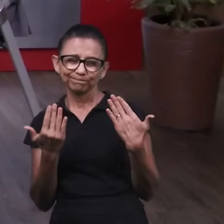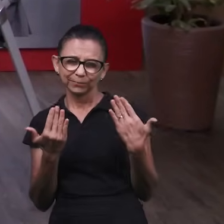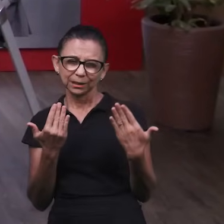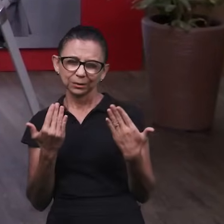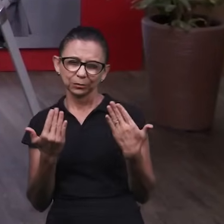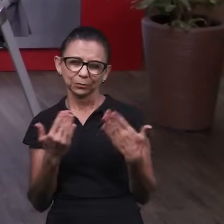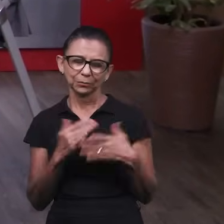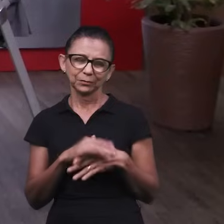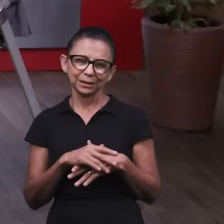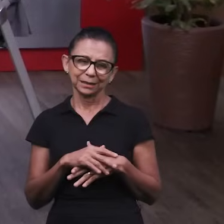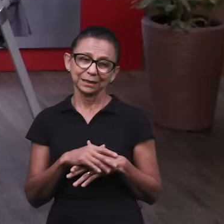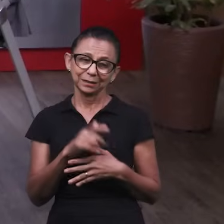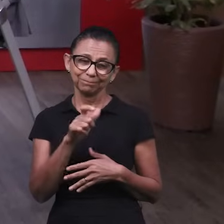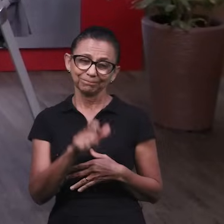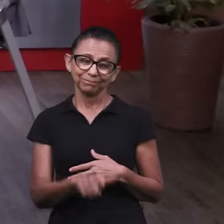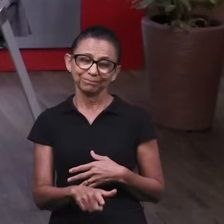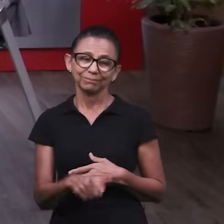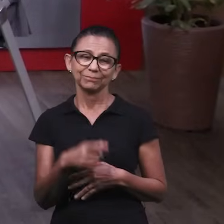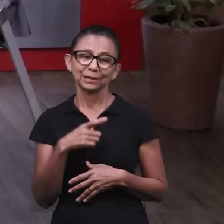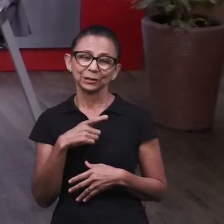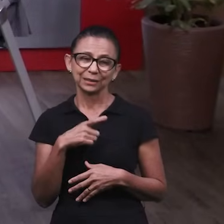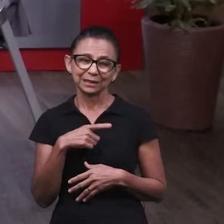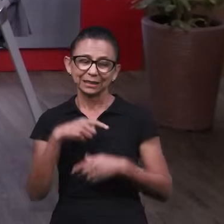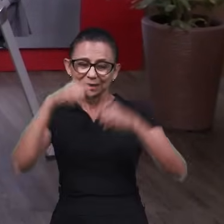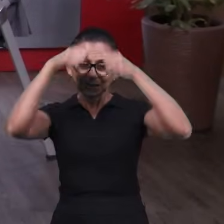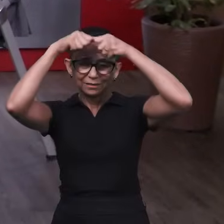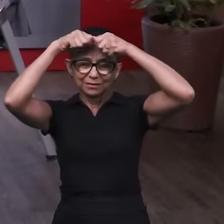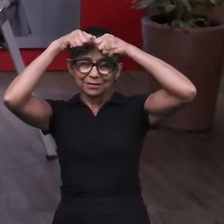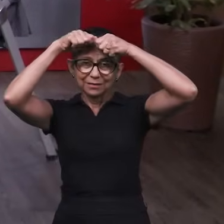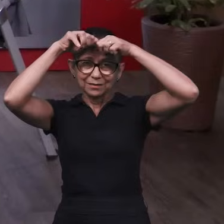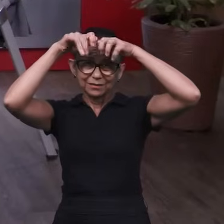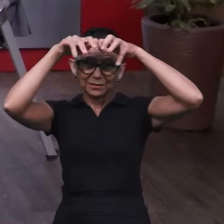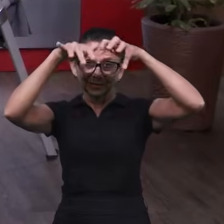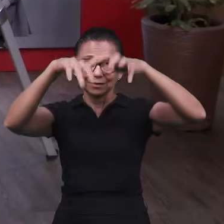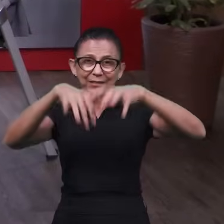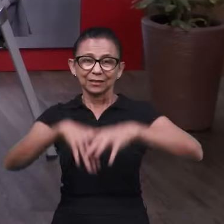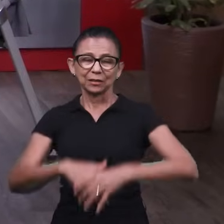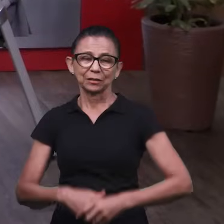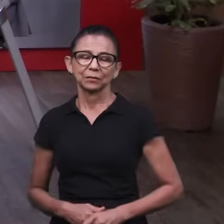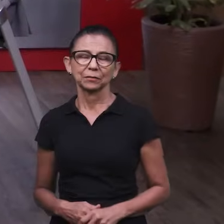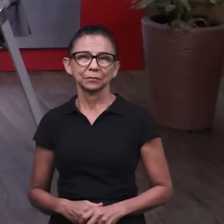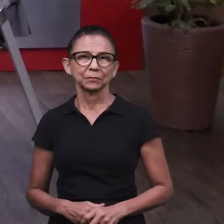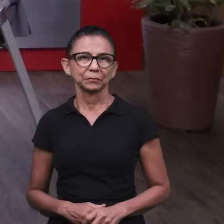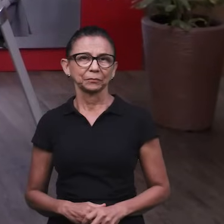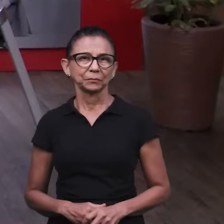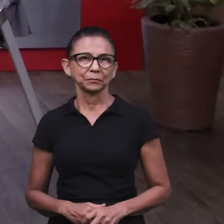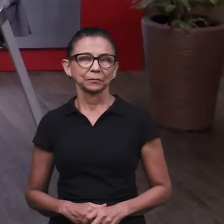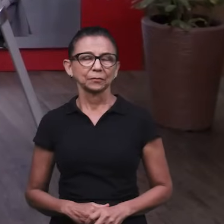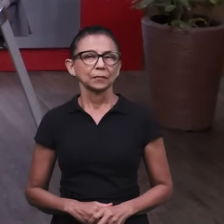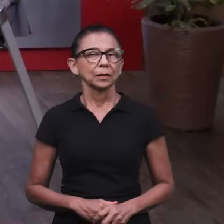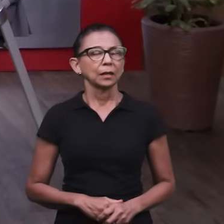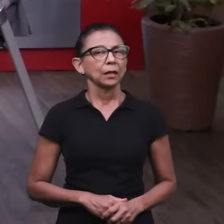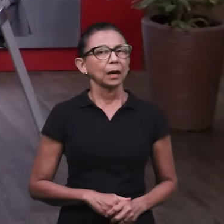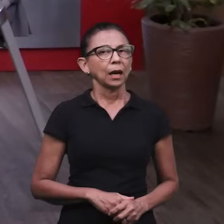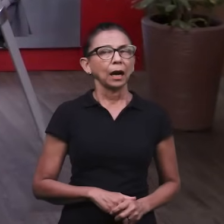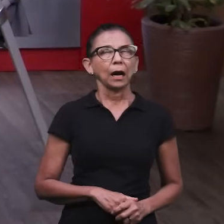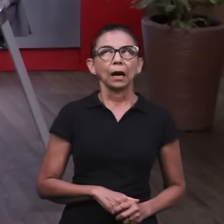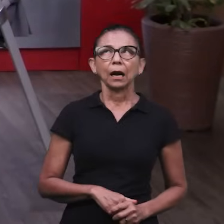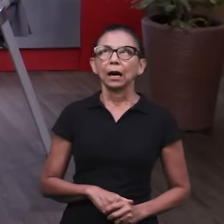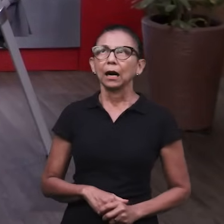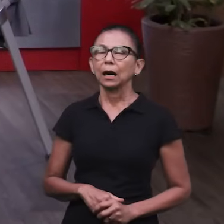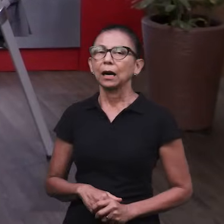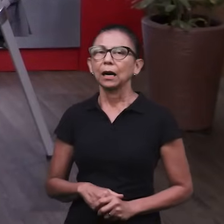pessoa tenha esse quadro. Nem tudo é o transtorno. Ok? Nem